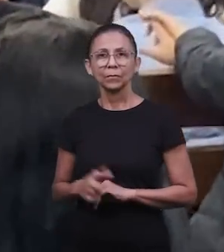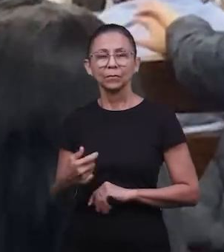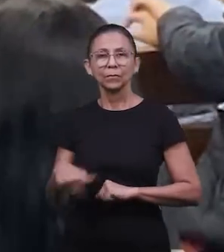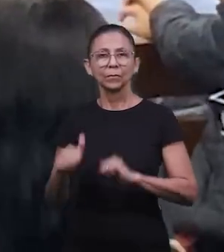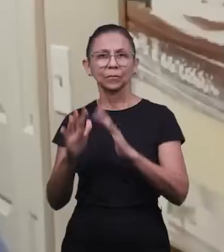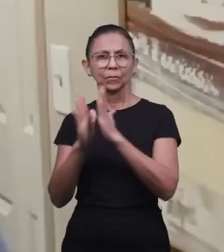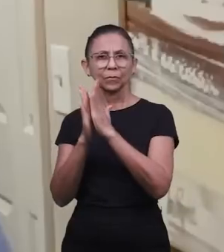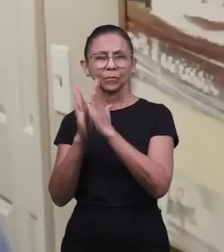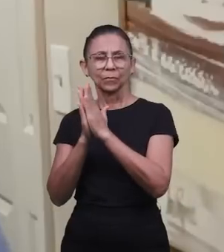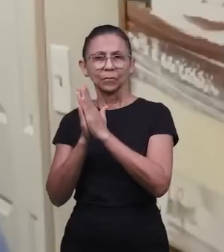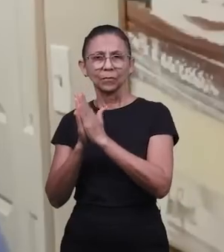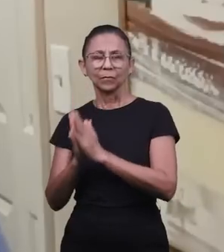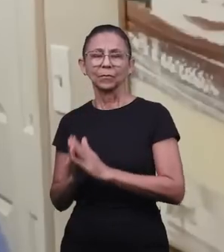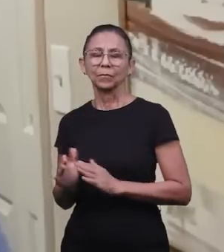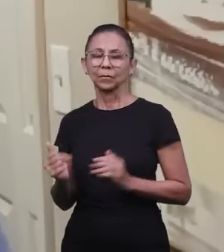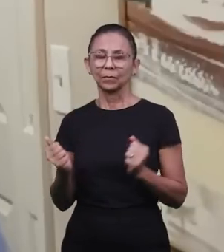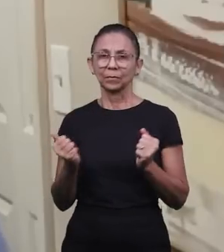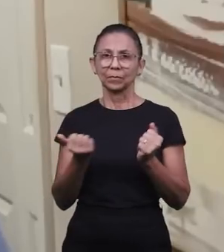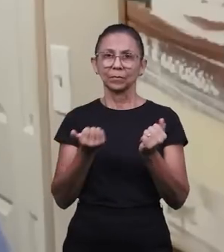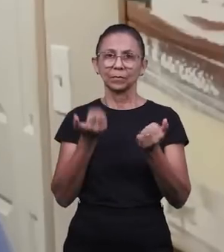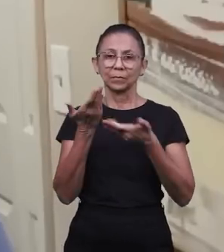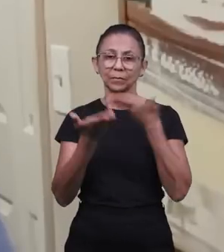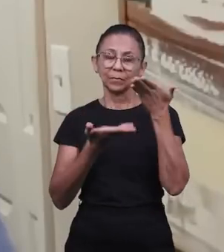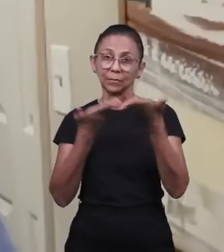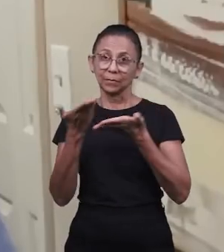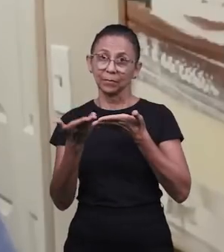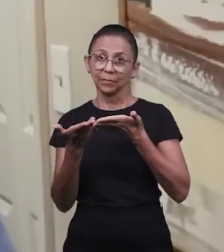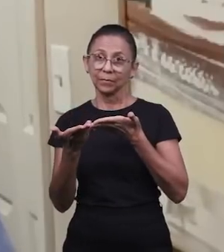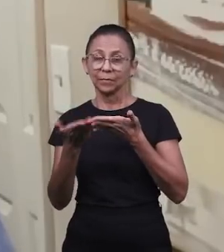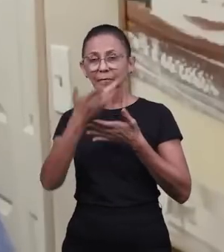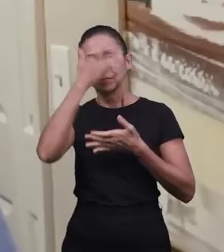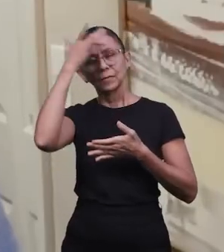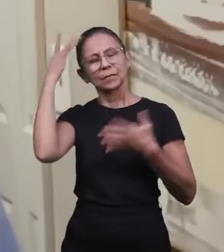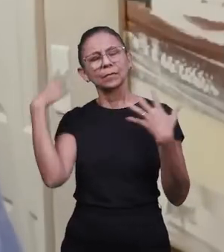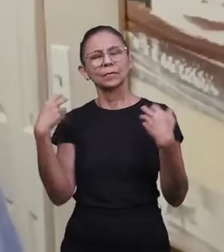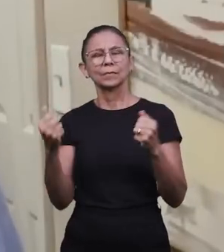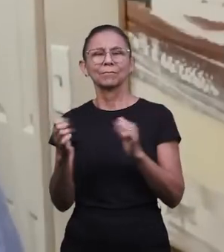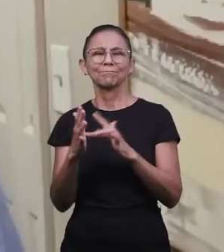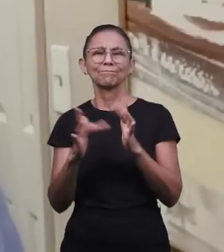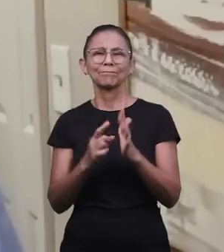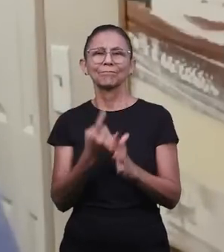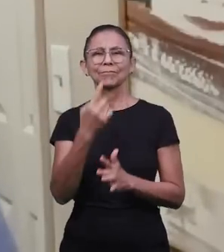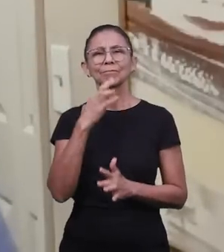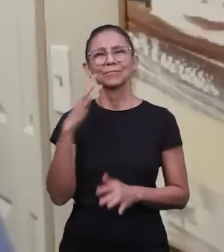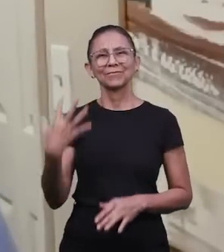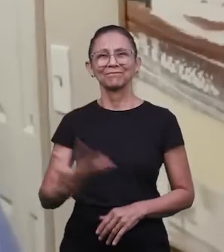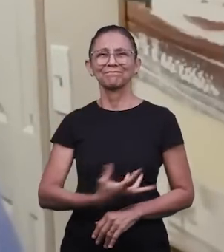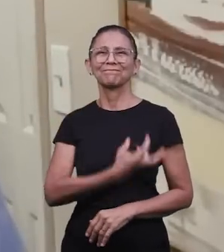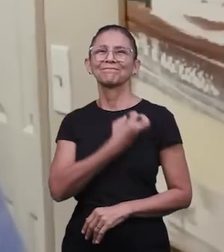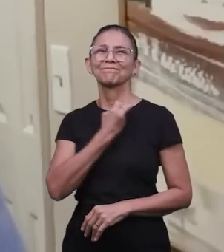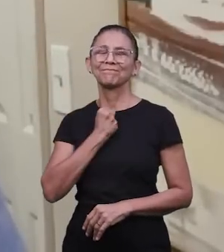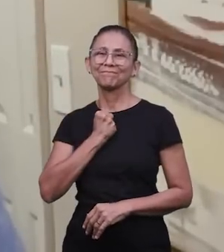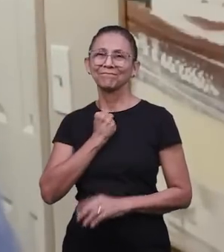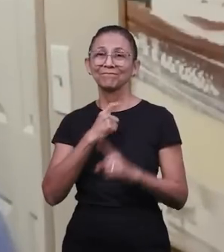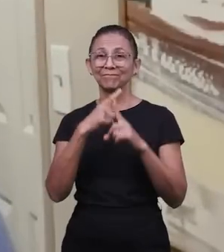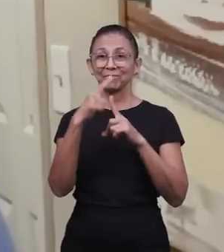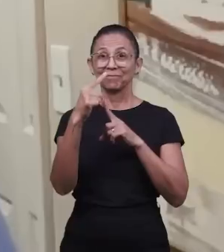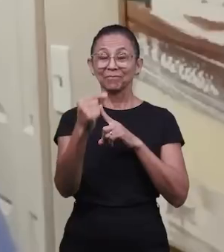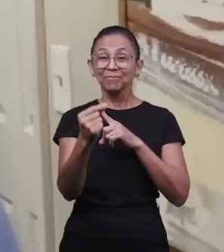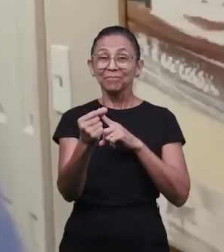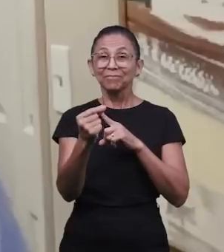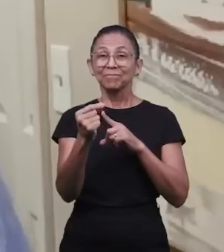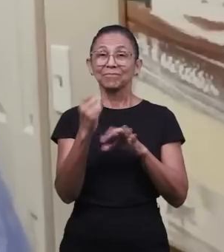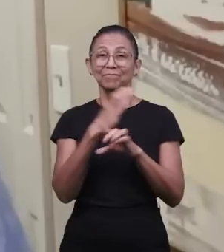nação. No período da assistência, muitos se quebrantaram e aceitaram o Senhor Jesus como Salvador e saíram do culto